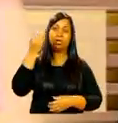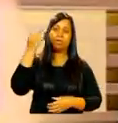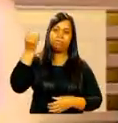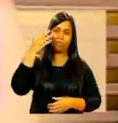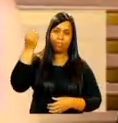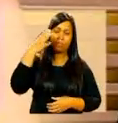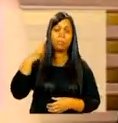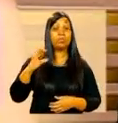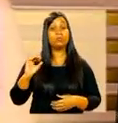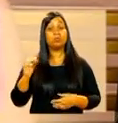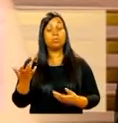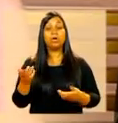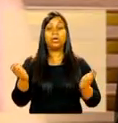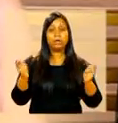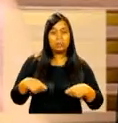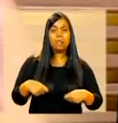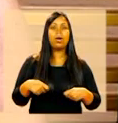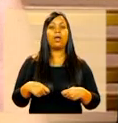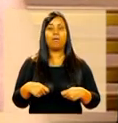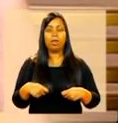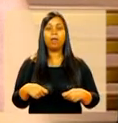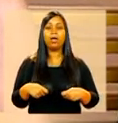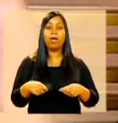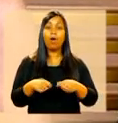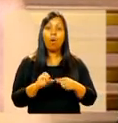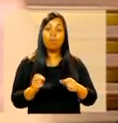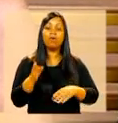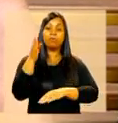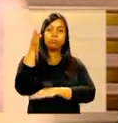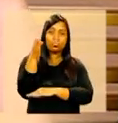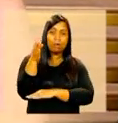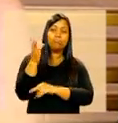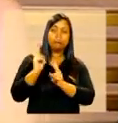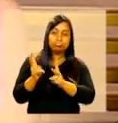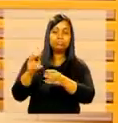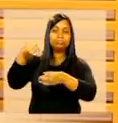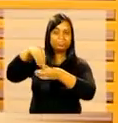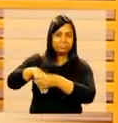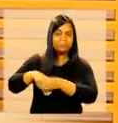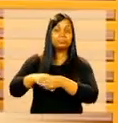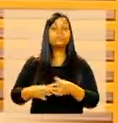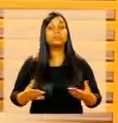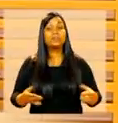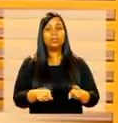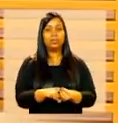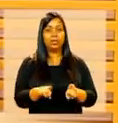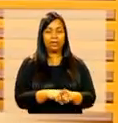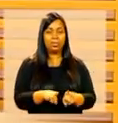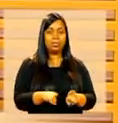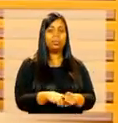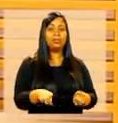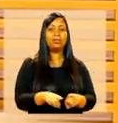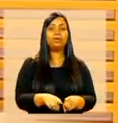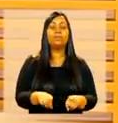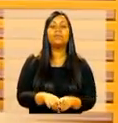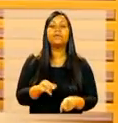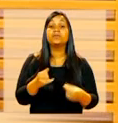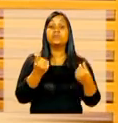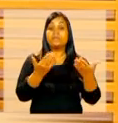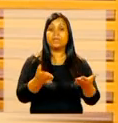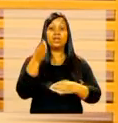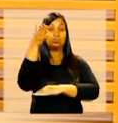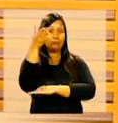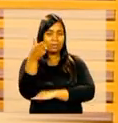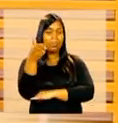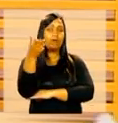porque senão você pode entrar no perrengue e ter que ficar dentro do hotel, né? Exatamente. Aí também é a hora que vale a pena quando você oferece um